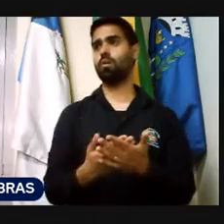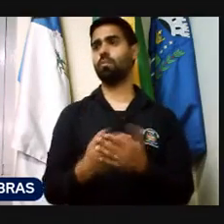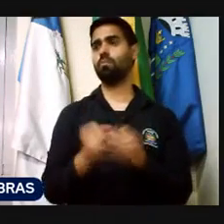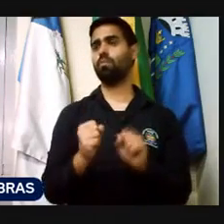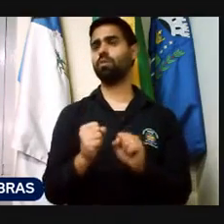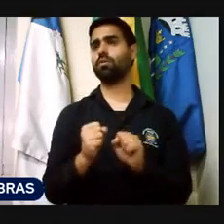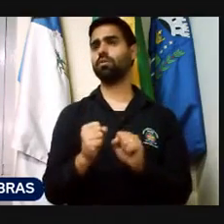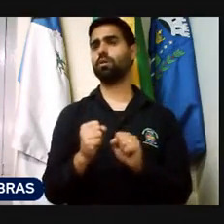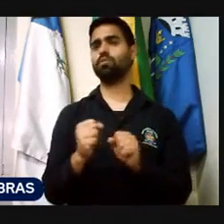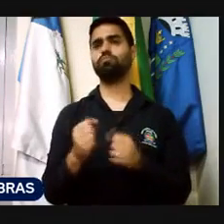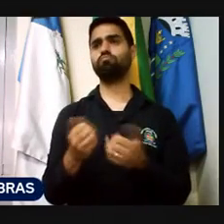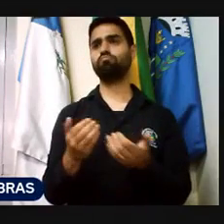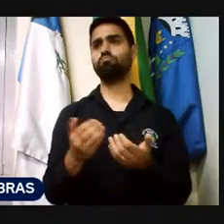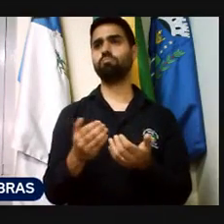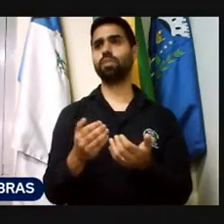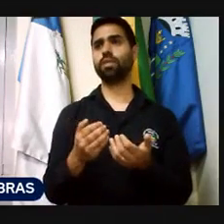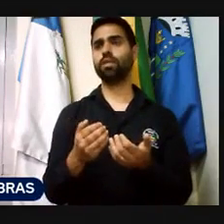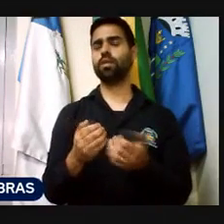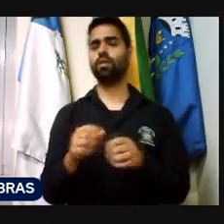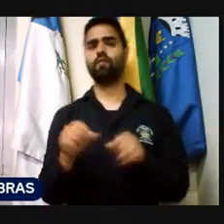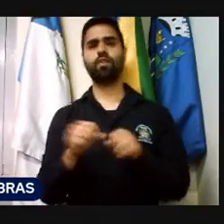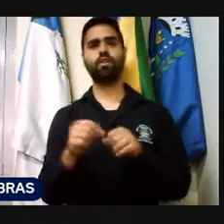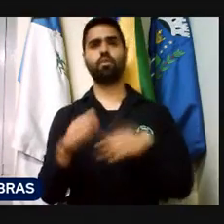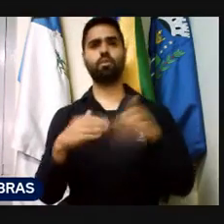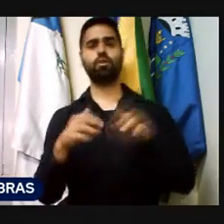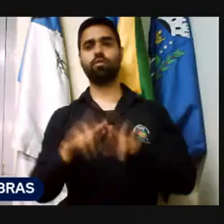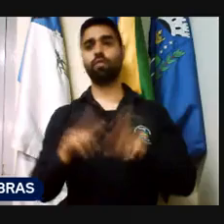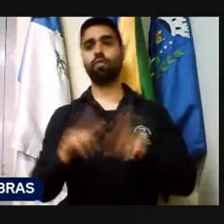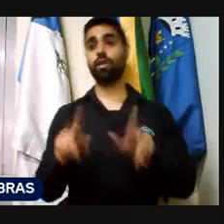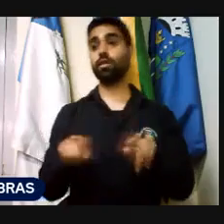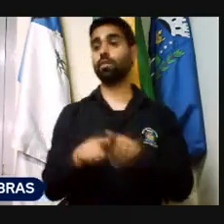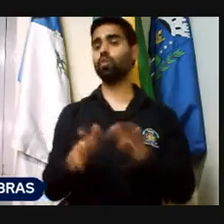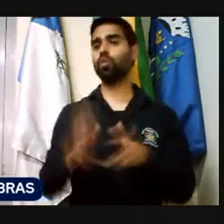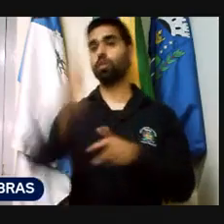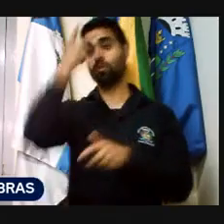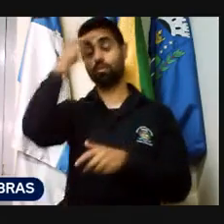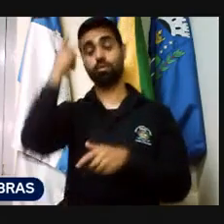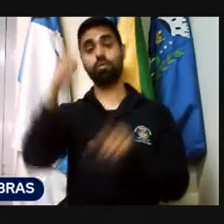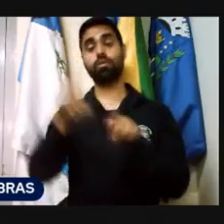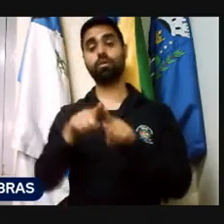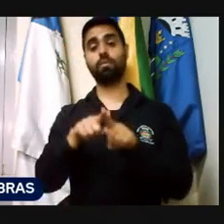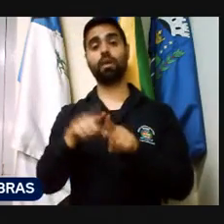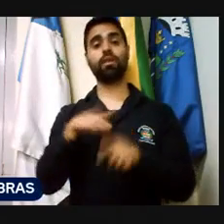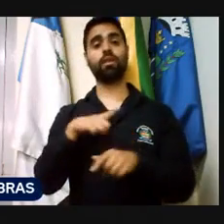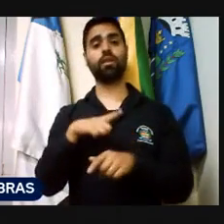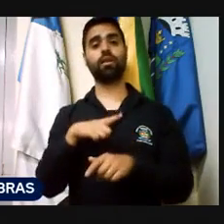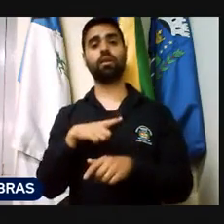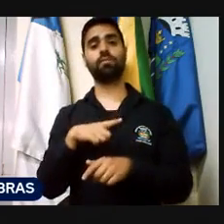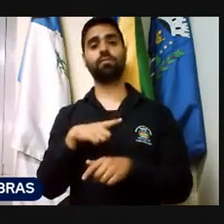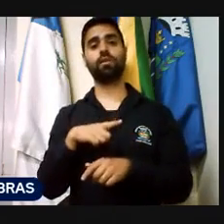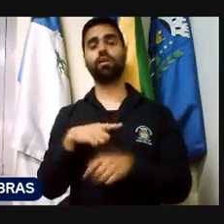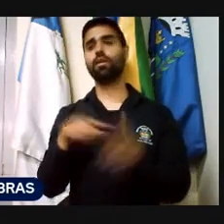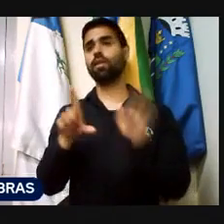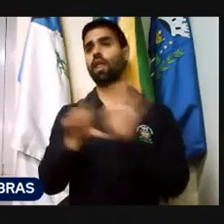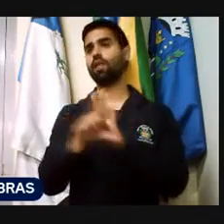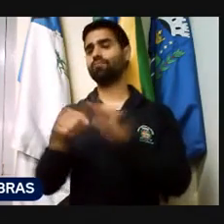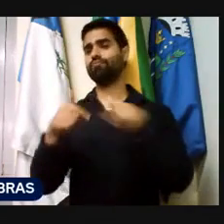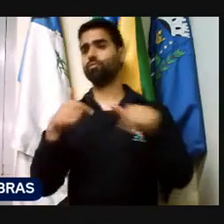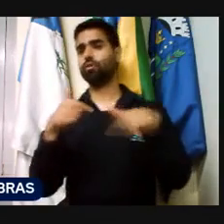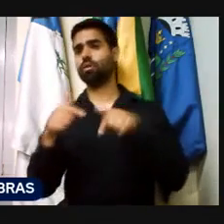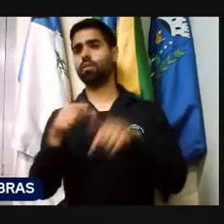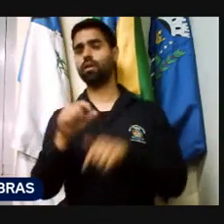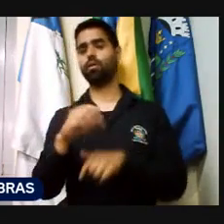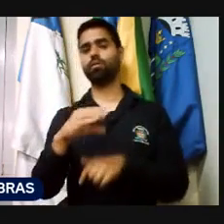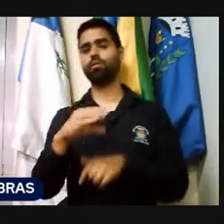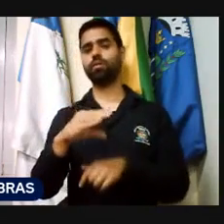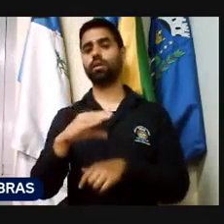pela necessidade do serviço público, e todos aqueles que são regidos pela consolidação das leis trabalhistas, que é o